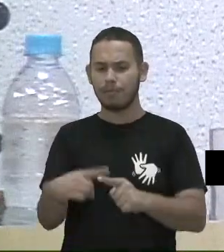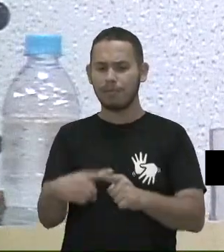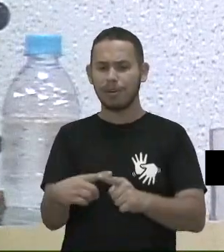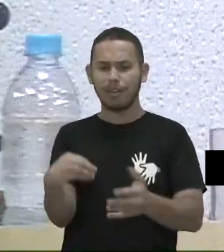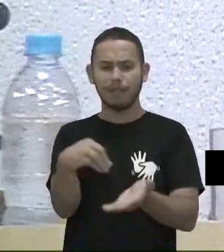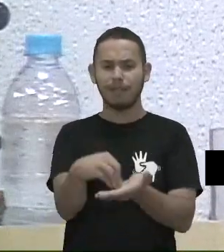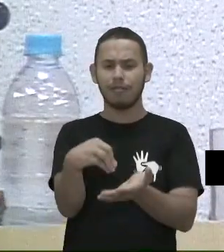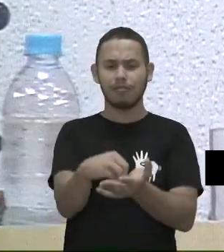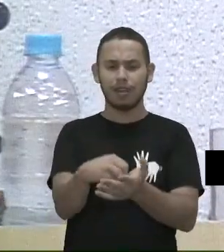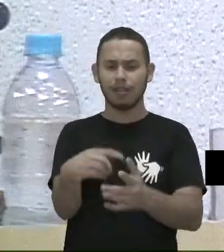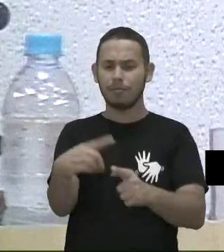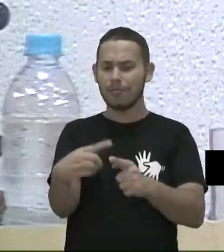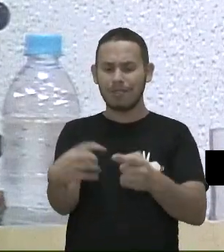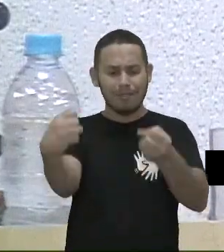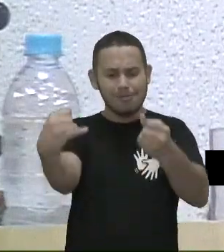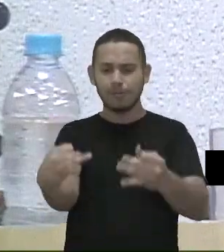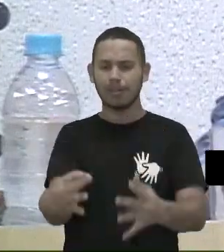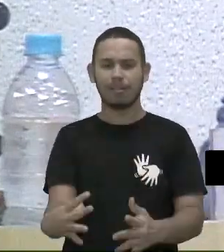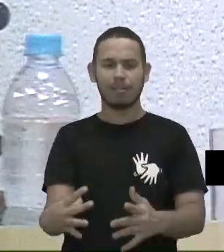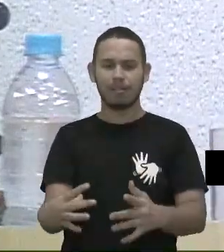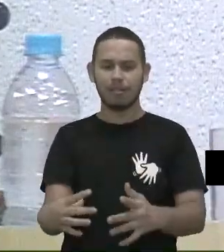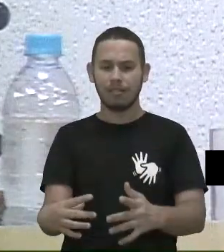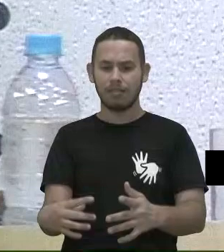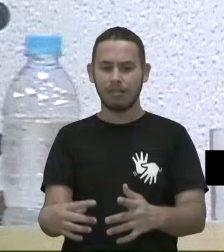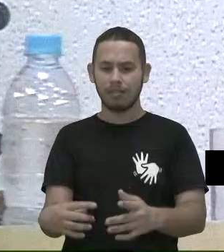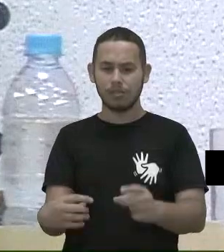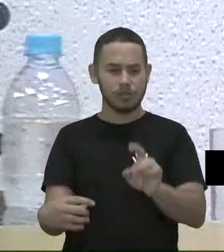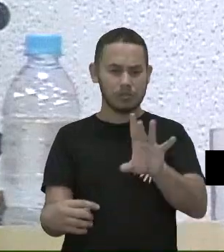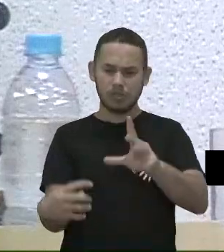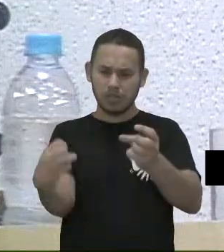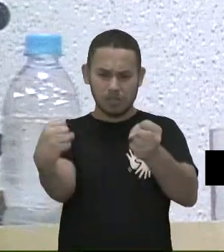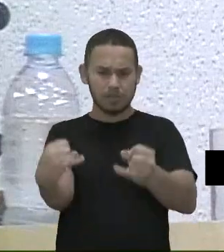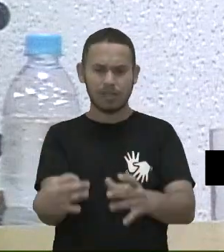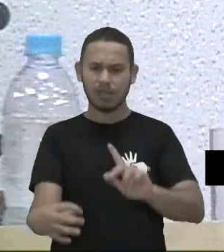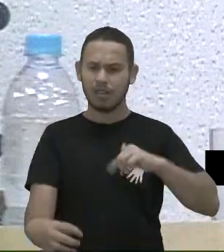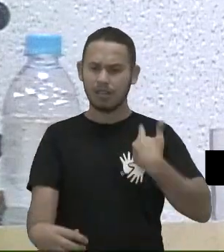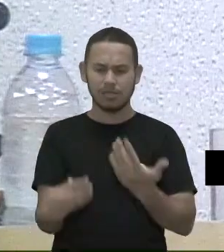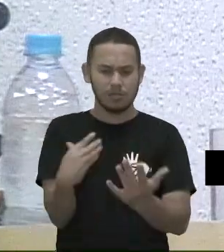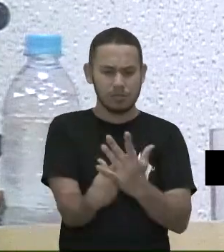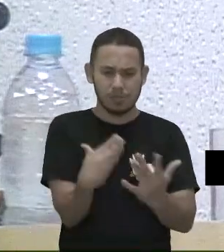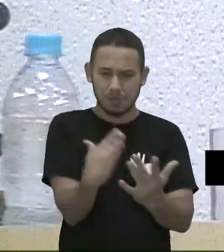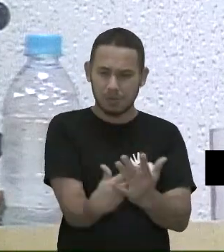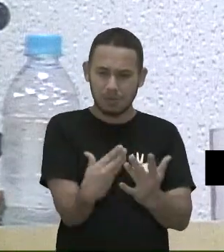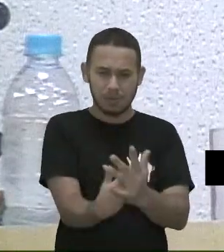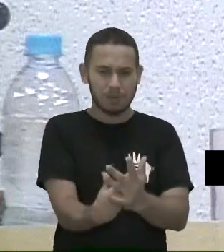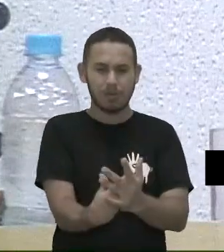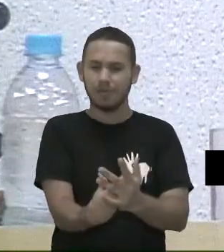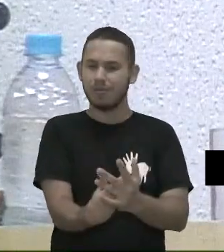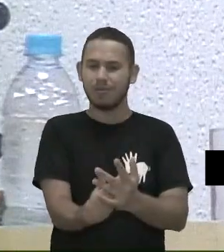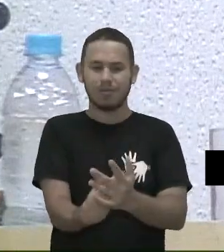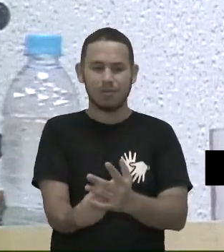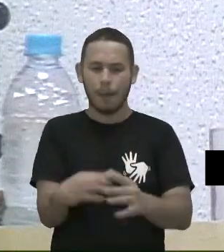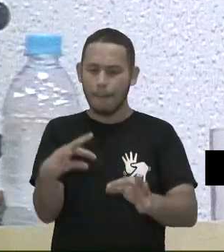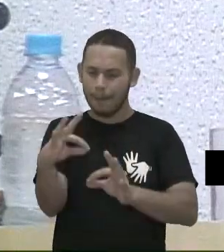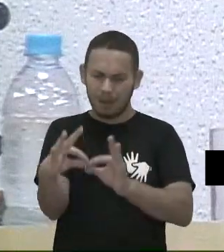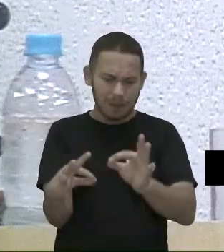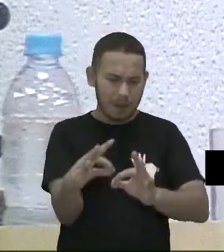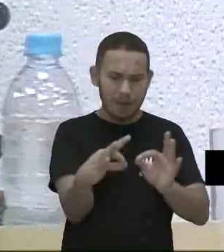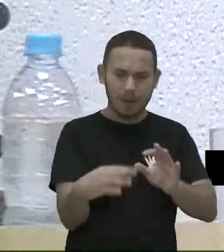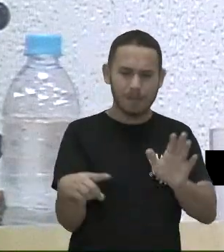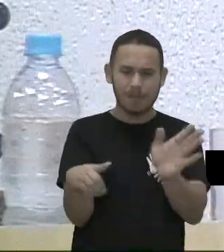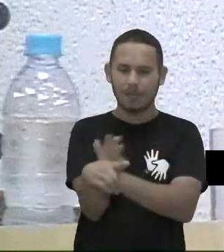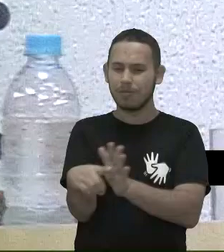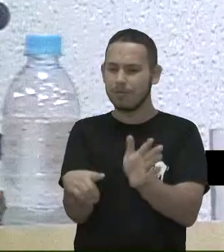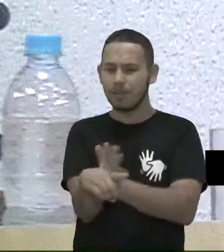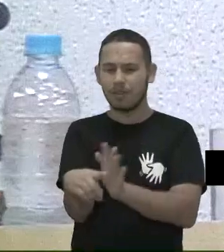aqui prestar esclarecimento para os vereadores? Não tem nada de massa. Nós estudamos durante o final de semana, esse feriado, preparamos várias perguntas,